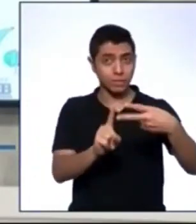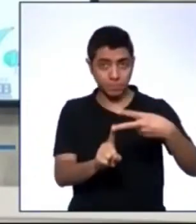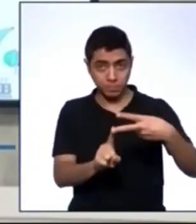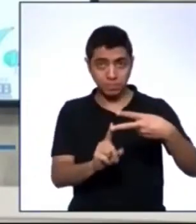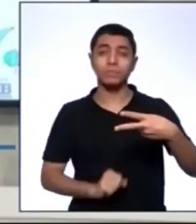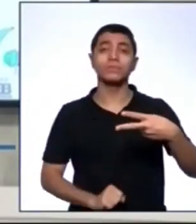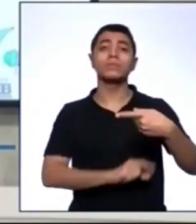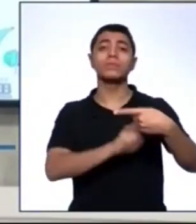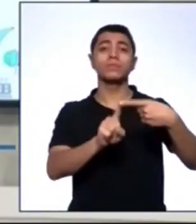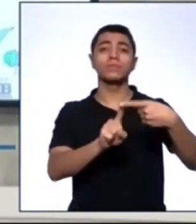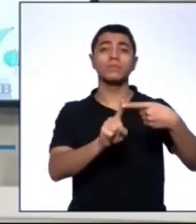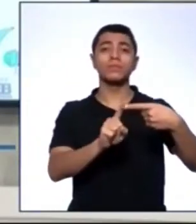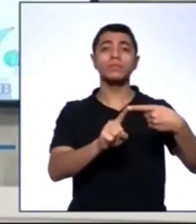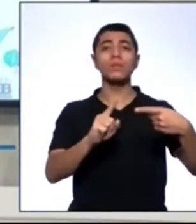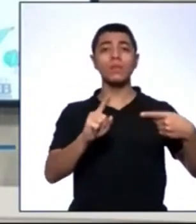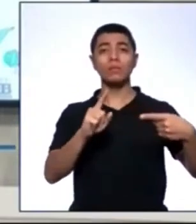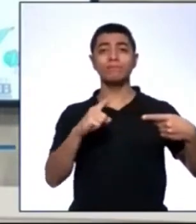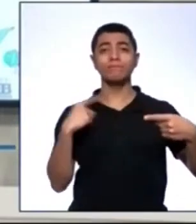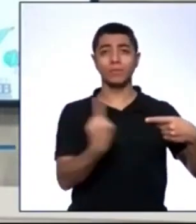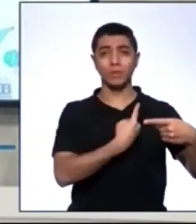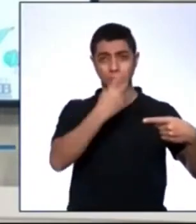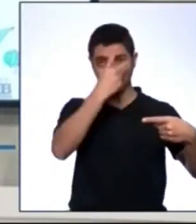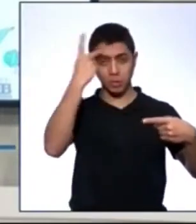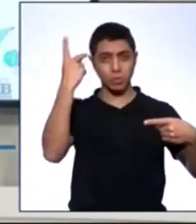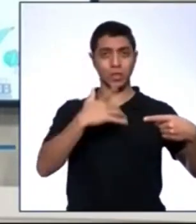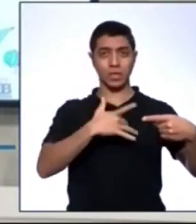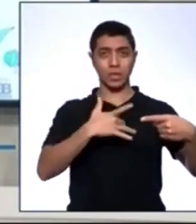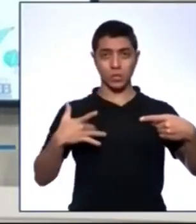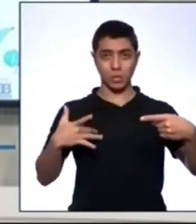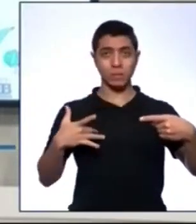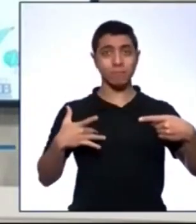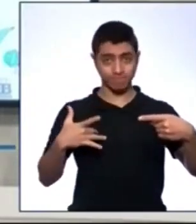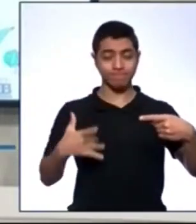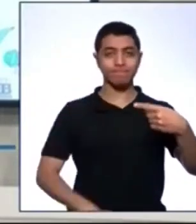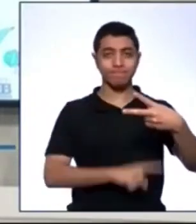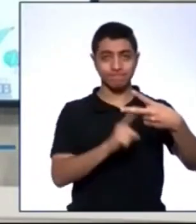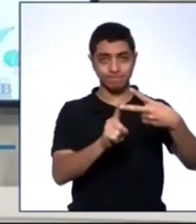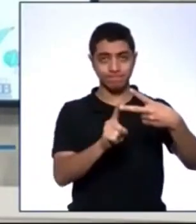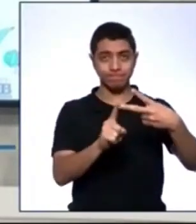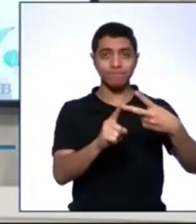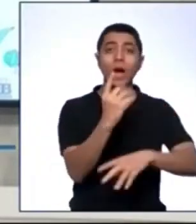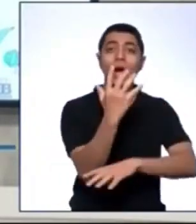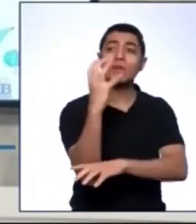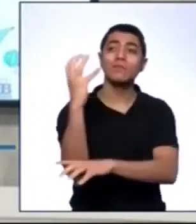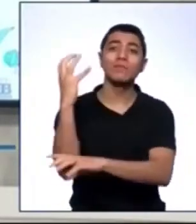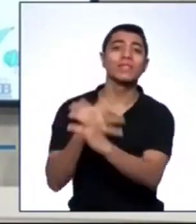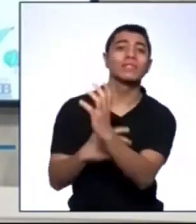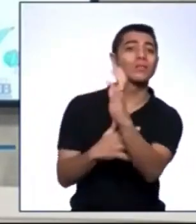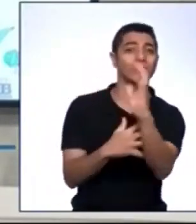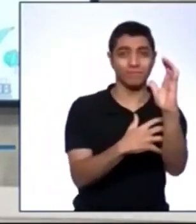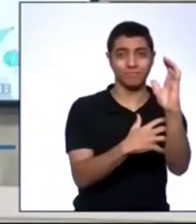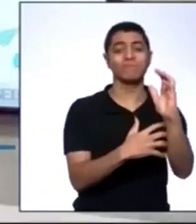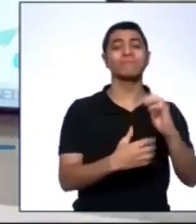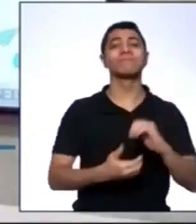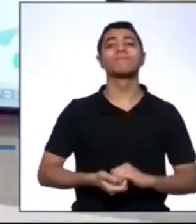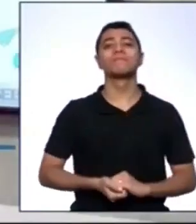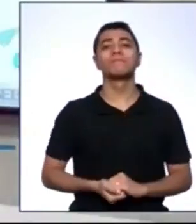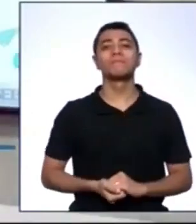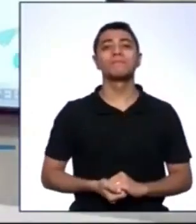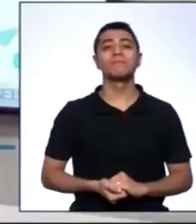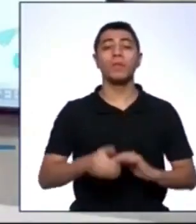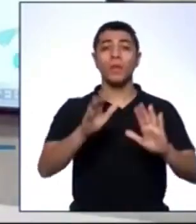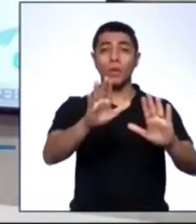a saúde humana e os aspectos ambientais. Vem cá, vamos conversar um pouquinho, vem cá.